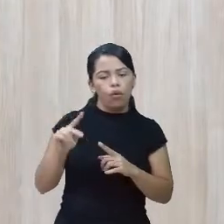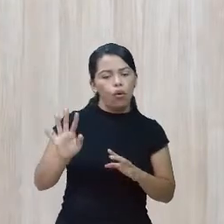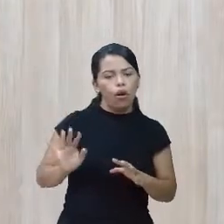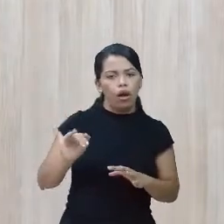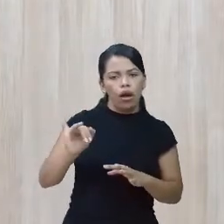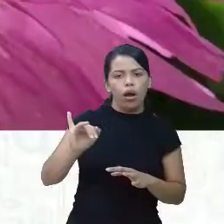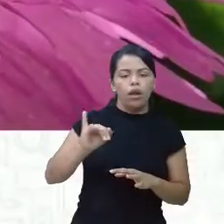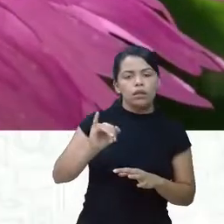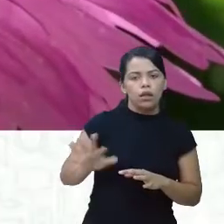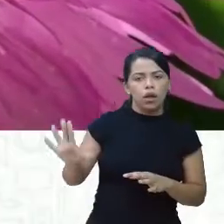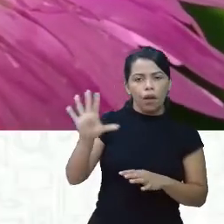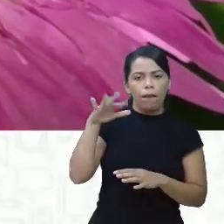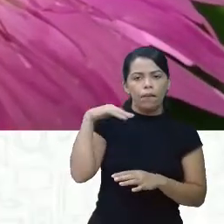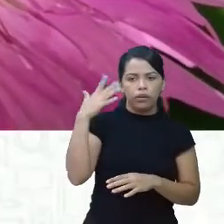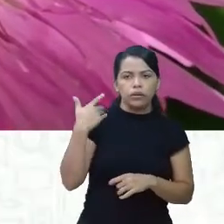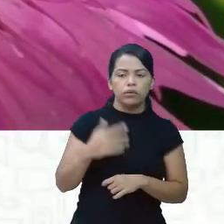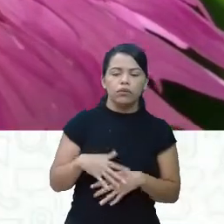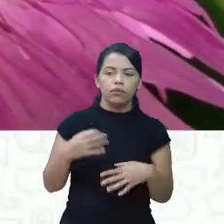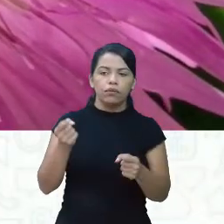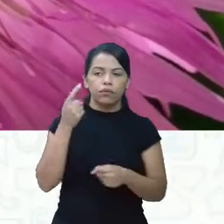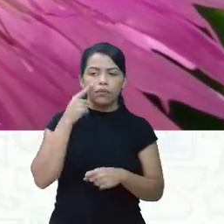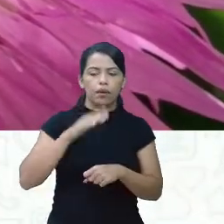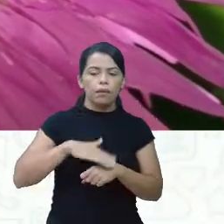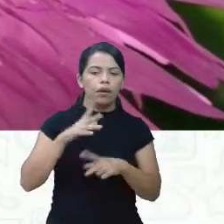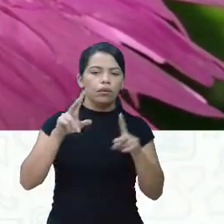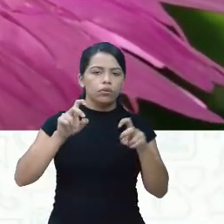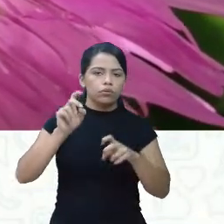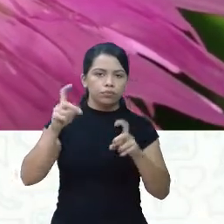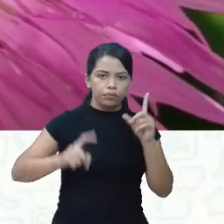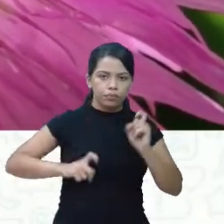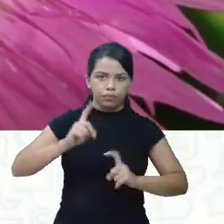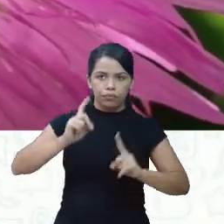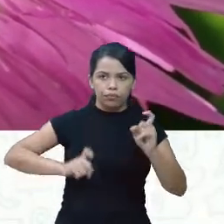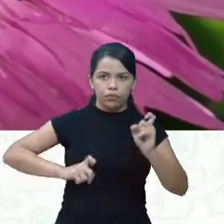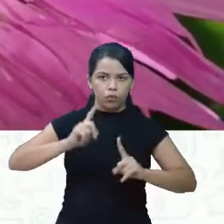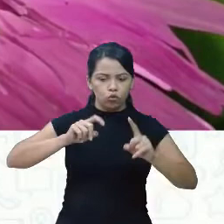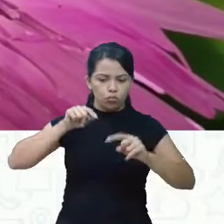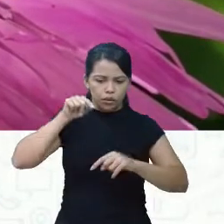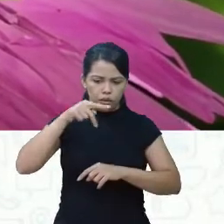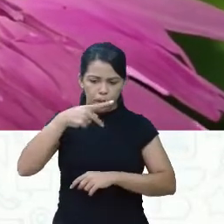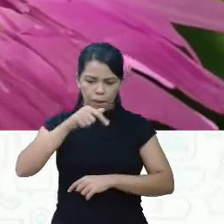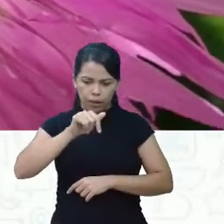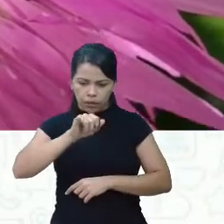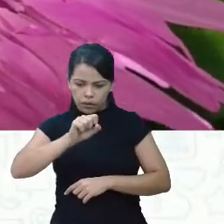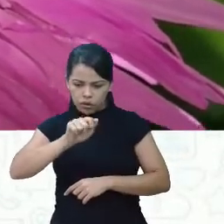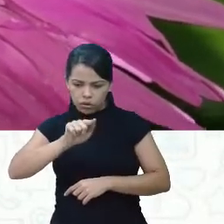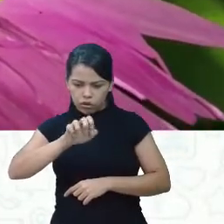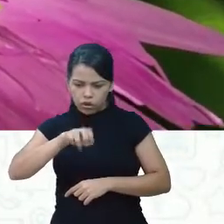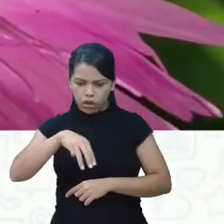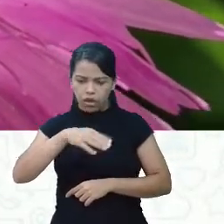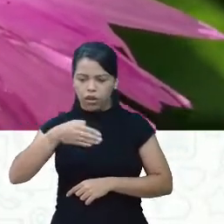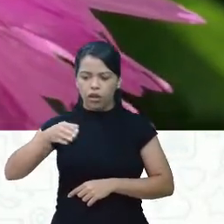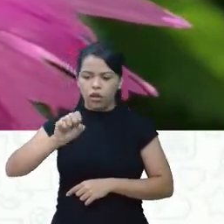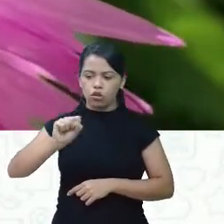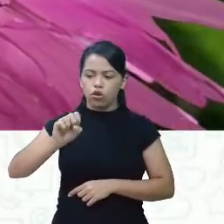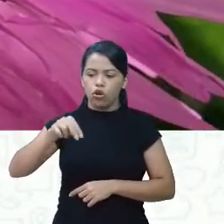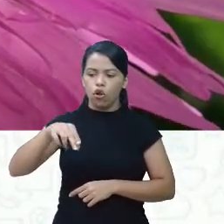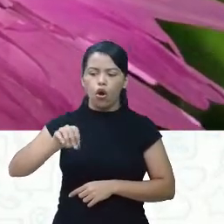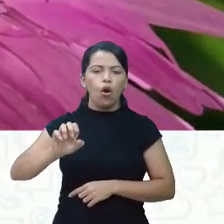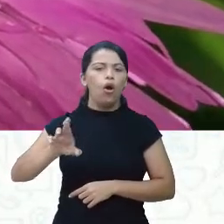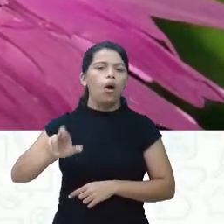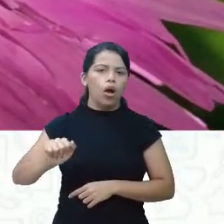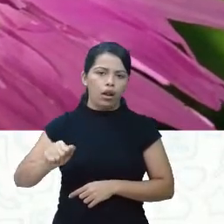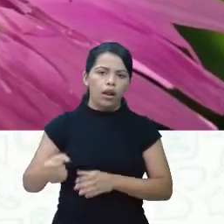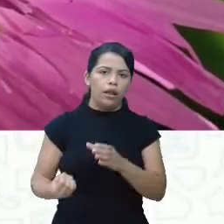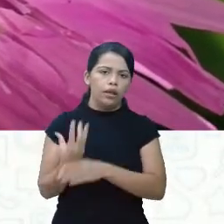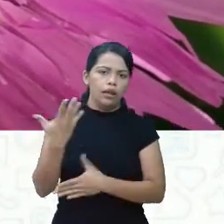pouquinho sobre a expressão. Então, a expressão paisagem sonora surgiu no fim do século XX, então há pouco